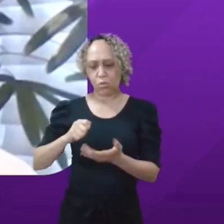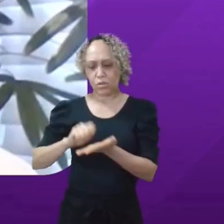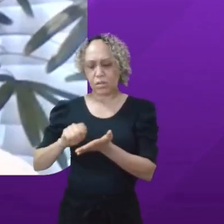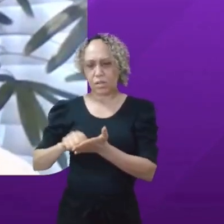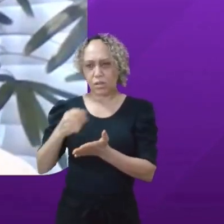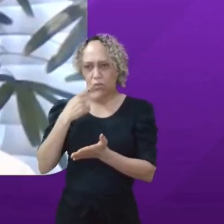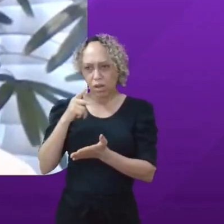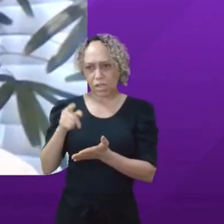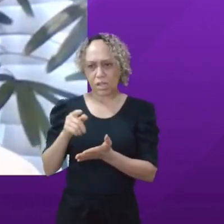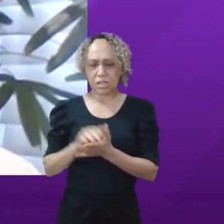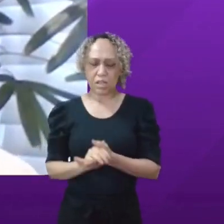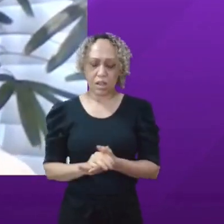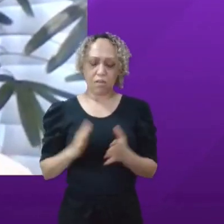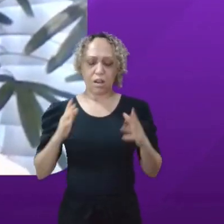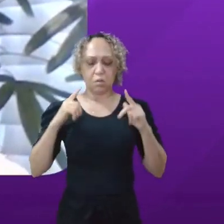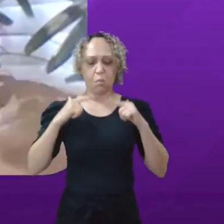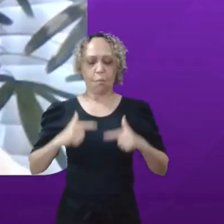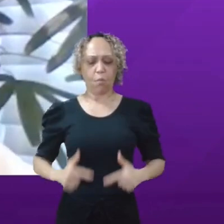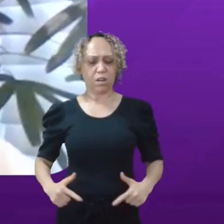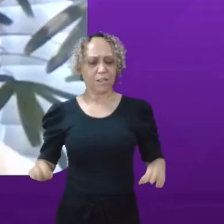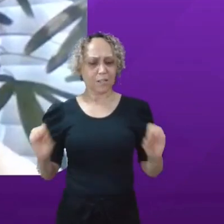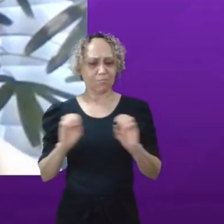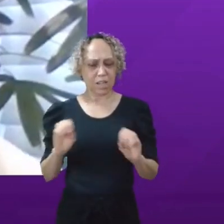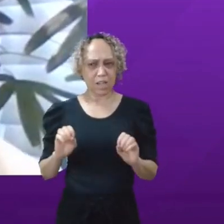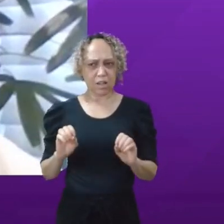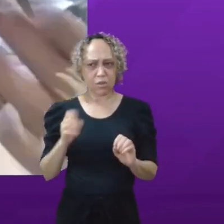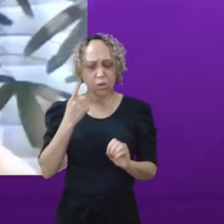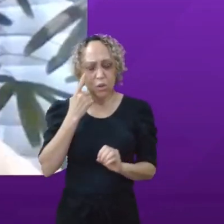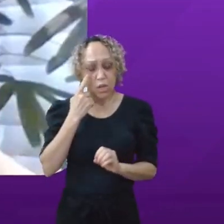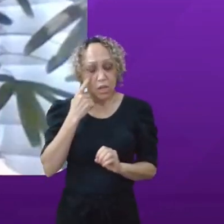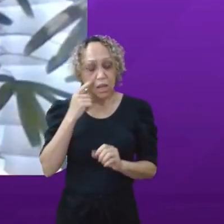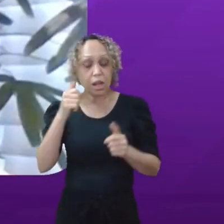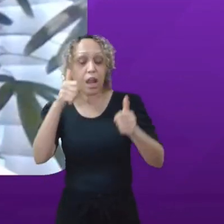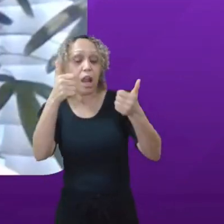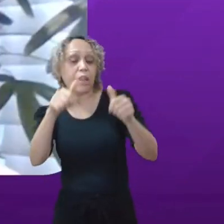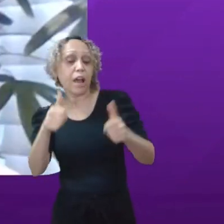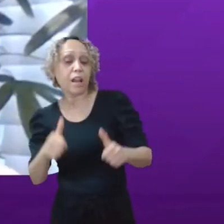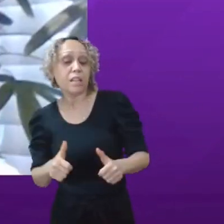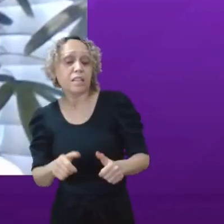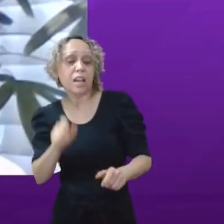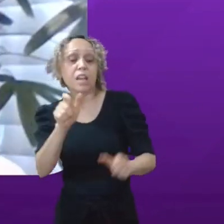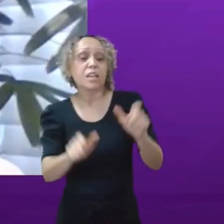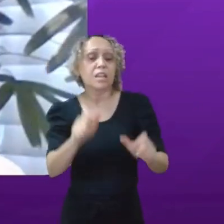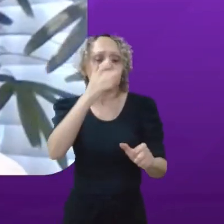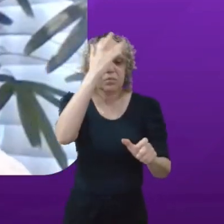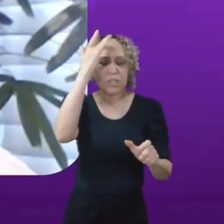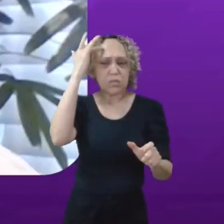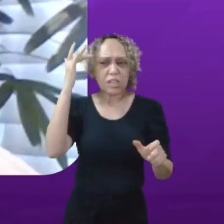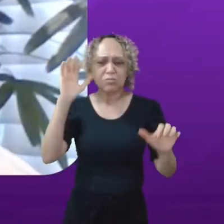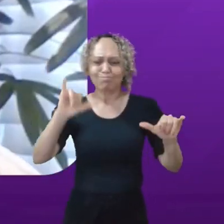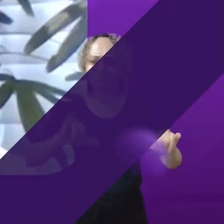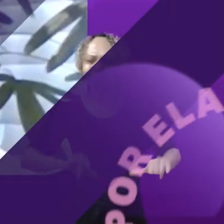dessa falácia da neutralidade e analise, para além da regressividade, quem são as pessoas que estão sofrendo mais com